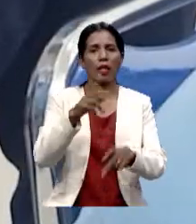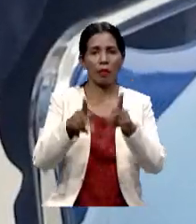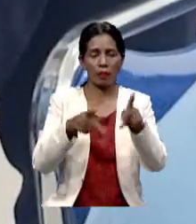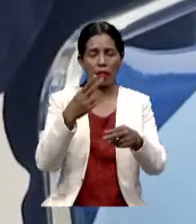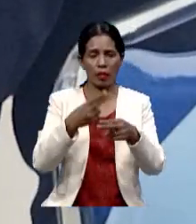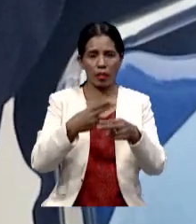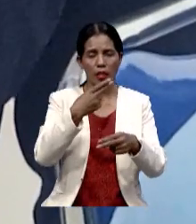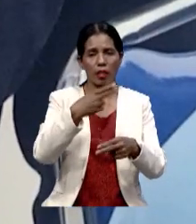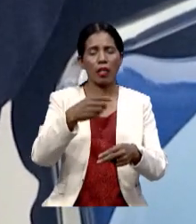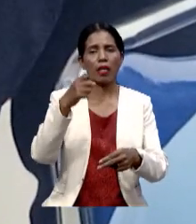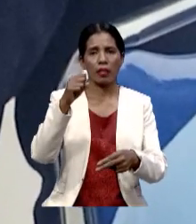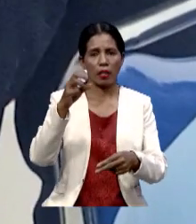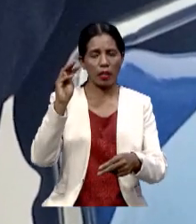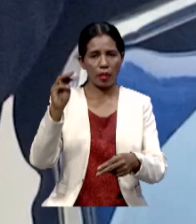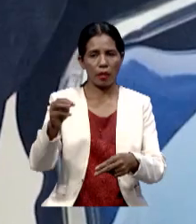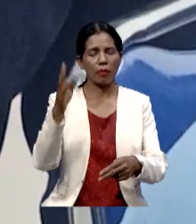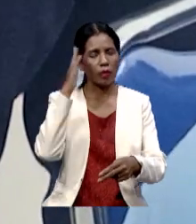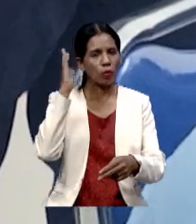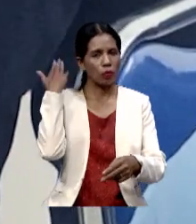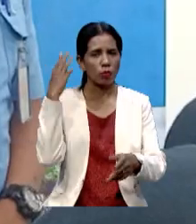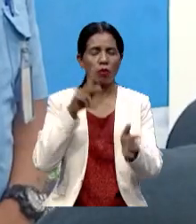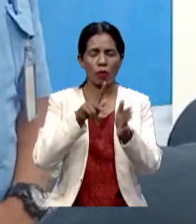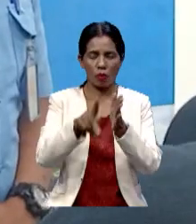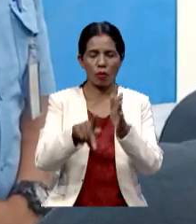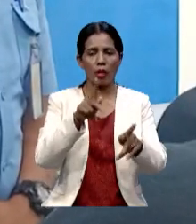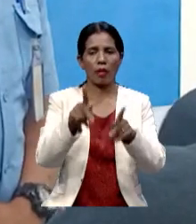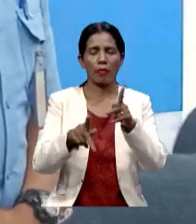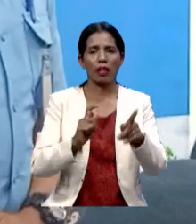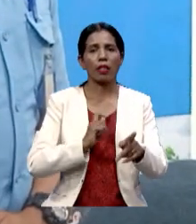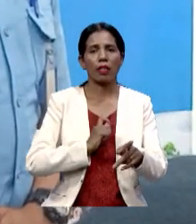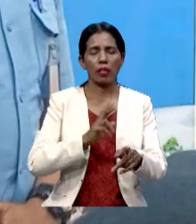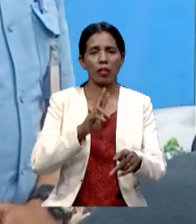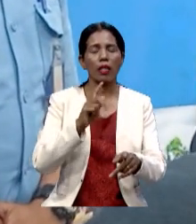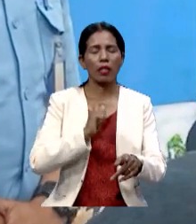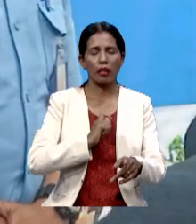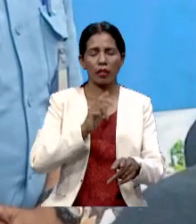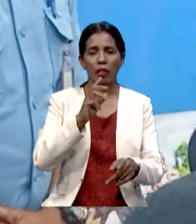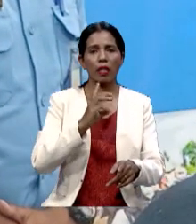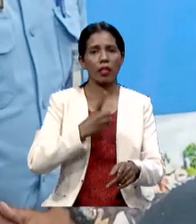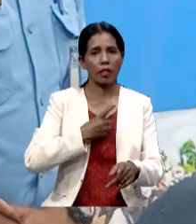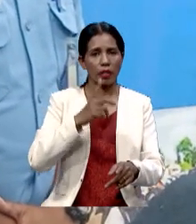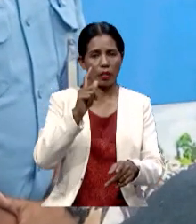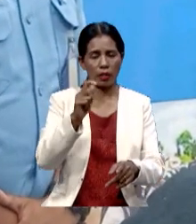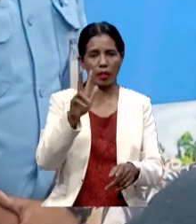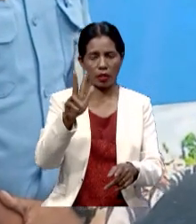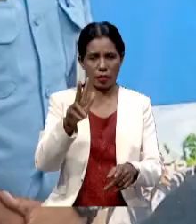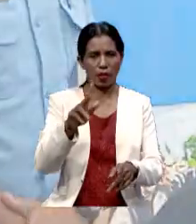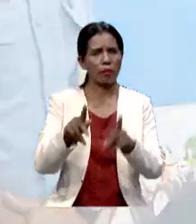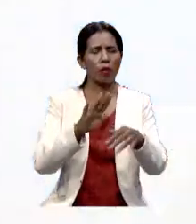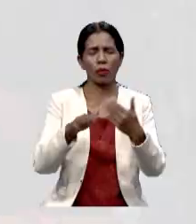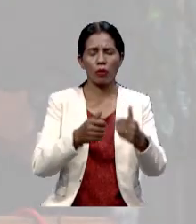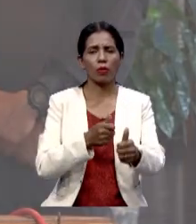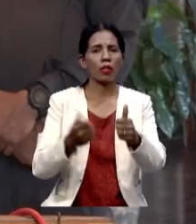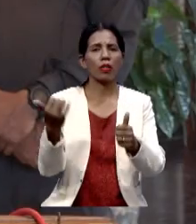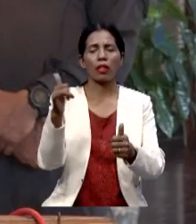nebe desconfia o vítima Isaac Sinarai e Helem Loi. Interpretação é uma autotonia, tur e didak na cara.